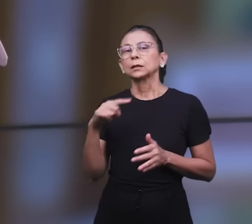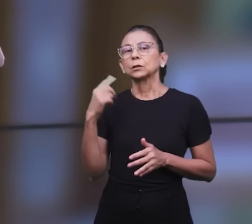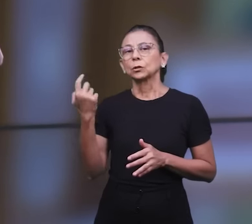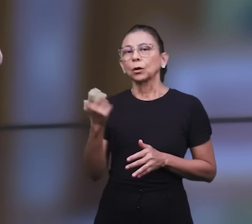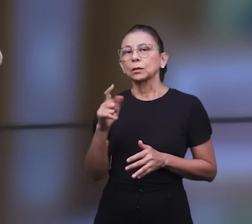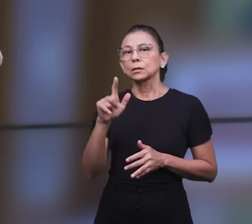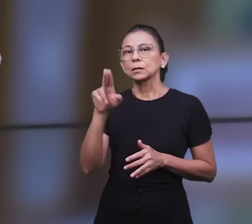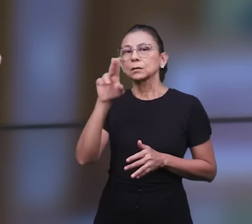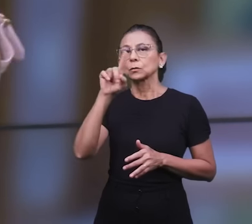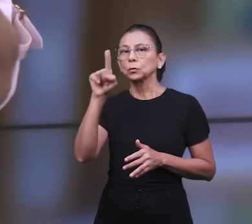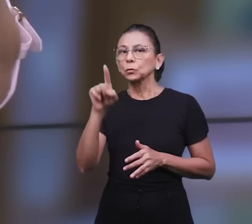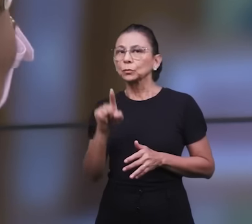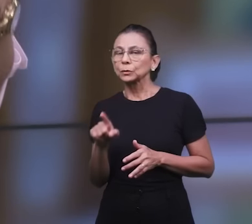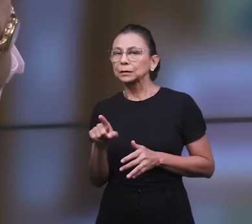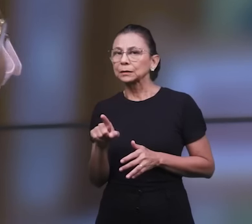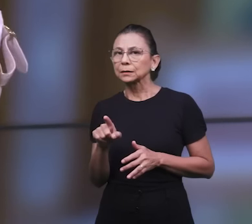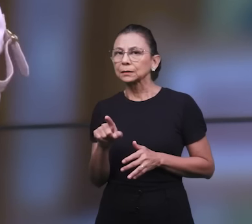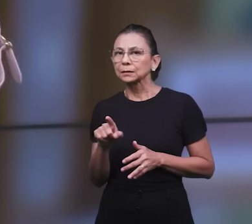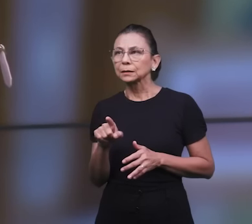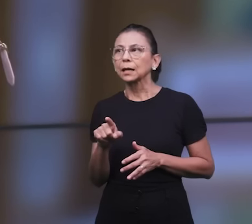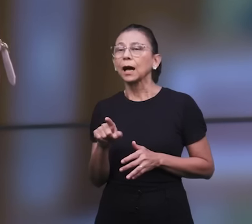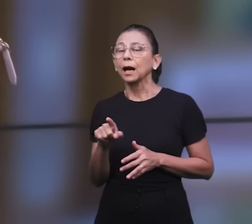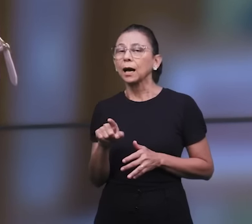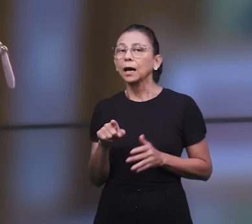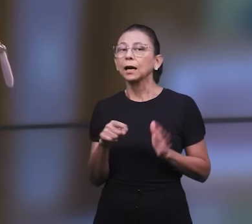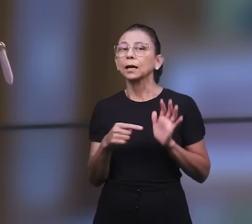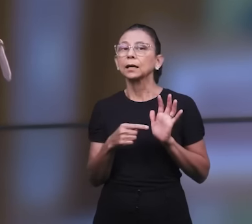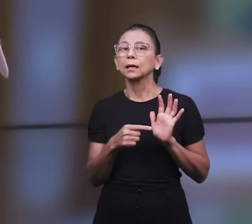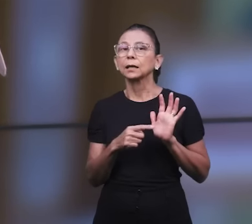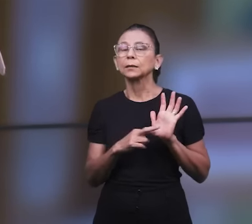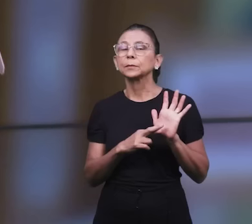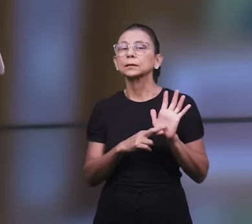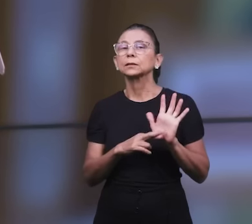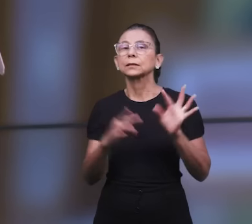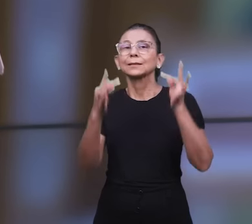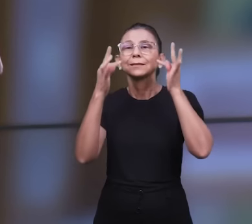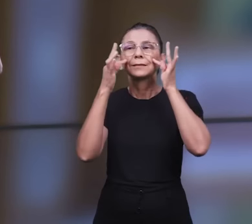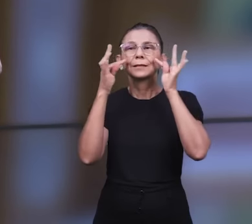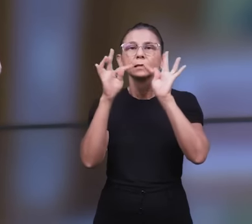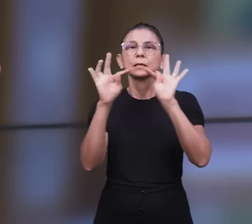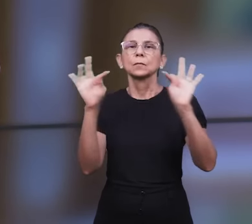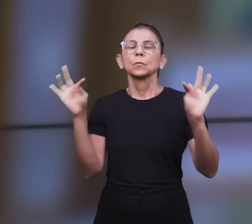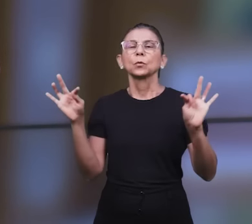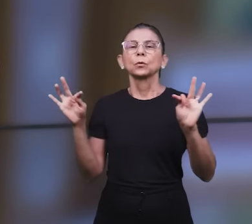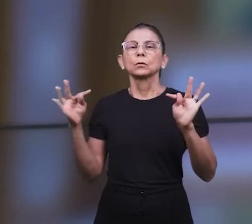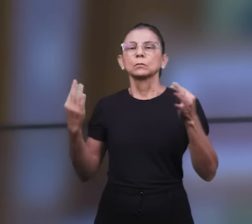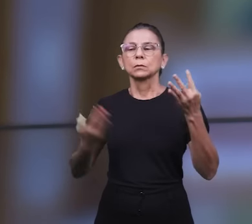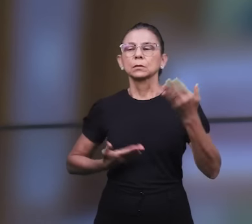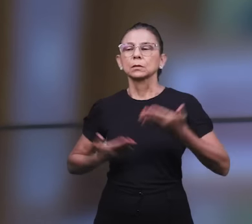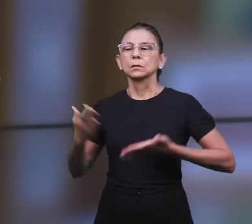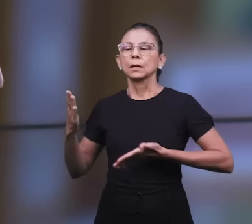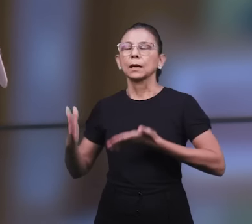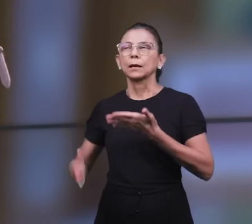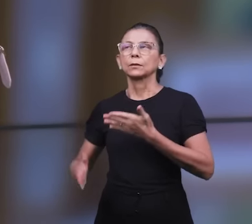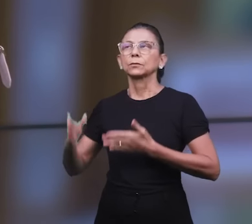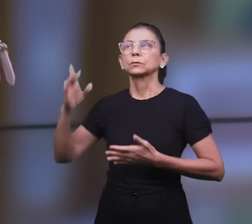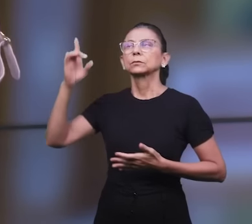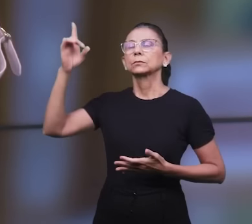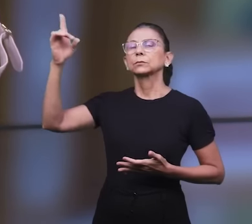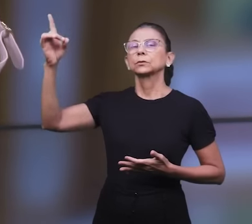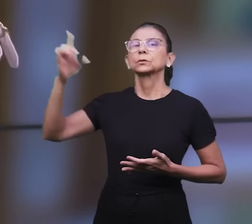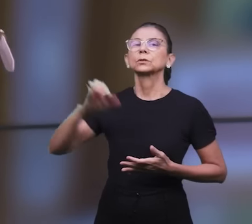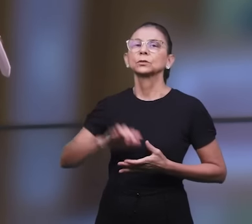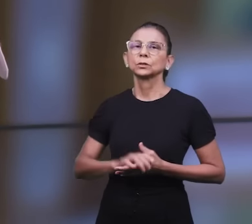devemos ser luz para o mundo que está em trevas se você tem o espírito santo de Deus dirigindo a sua vida